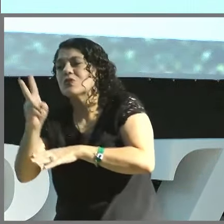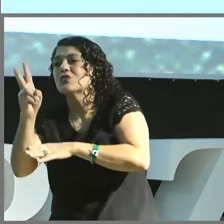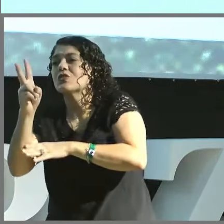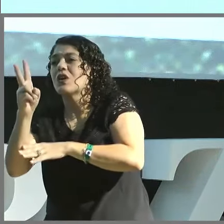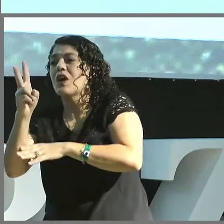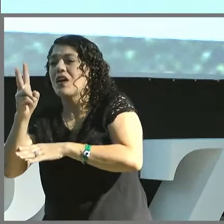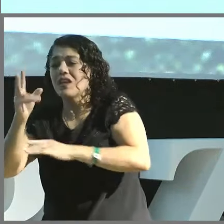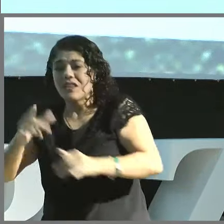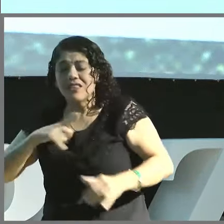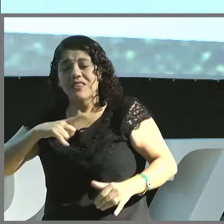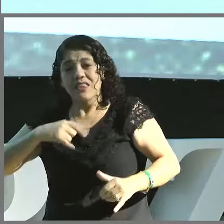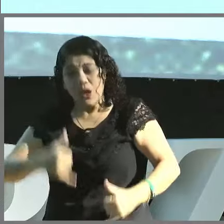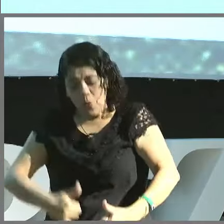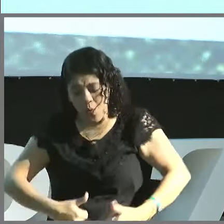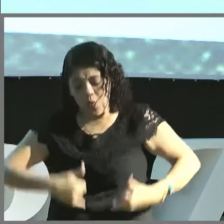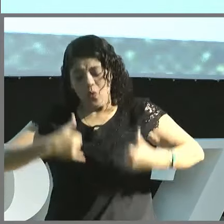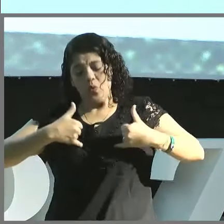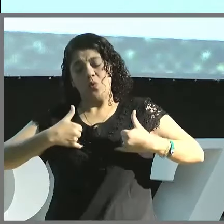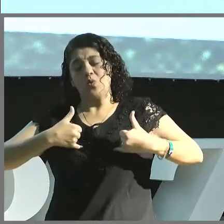murmúrio de um arroio,